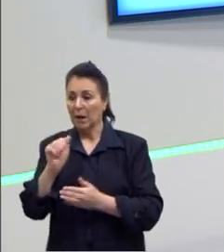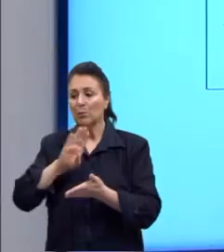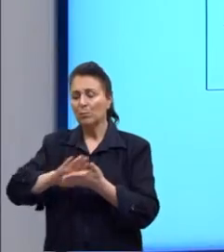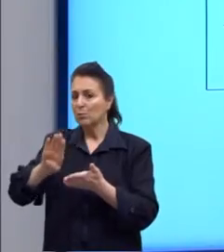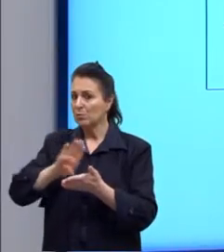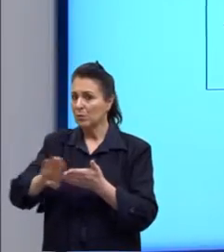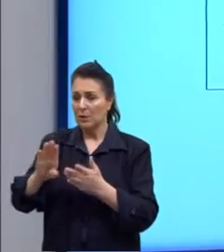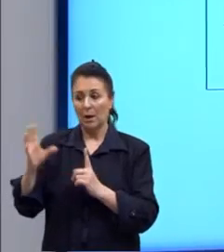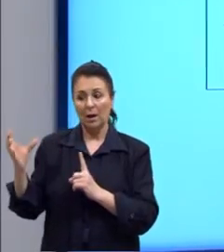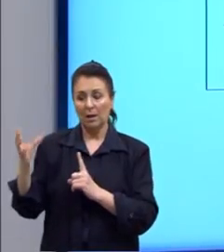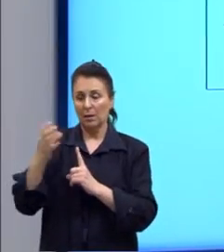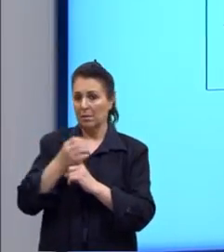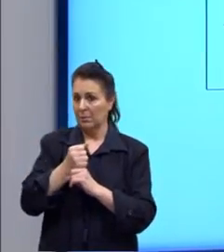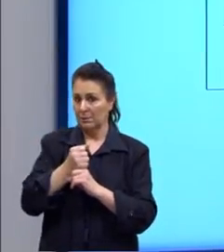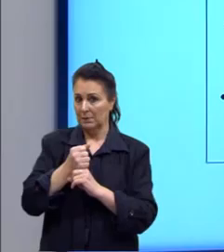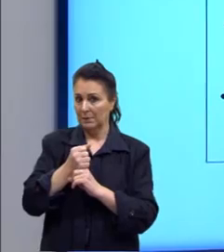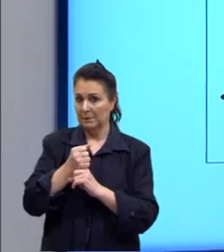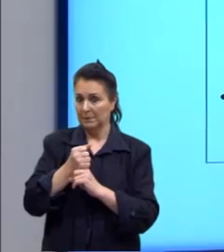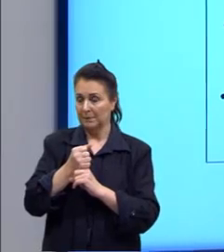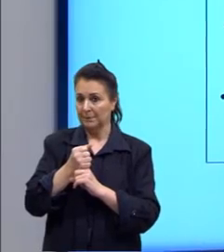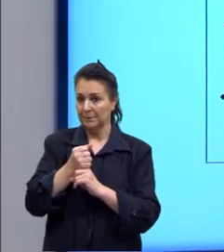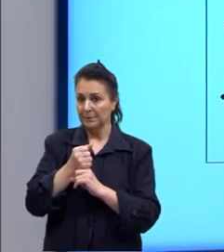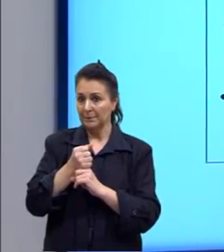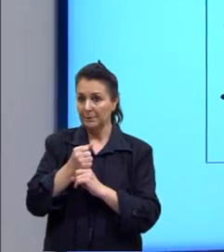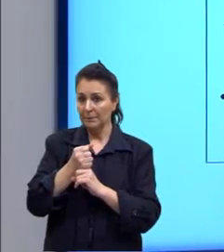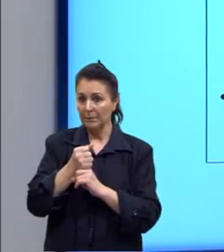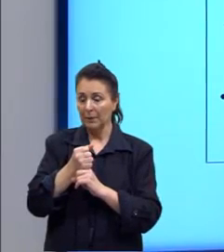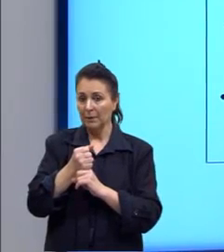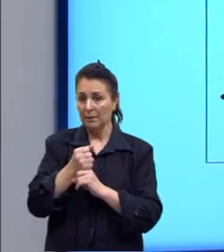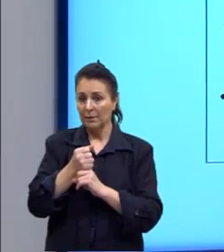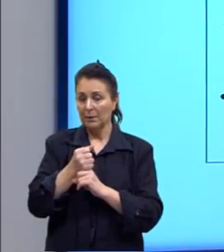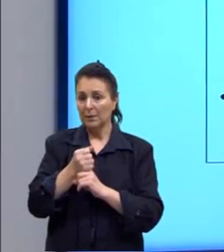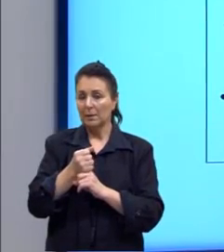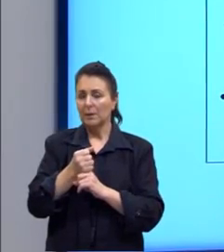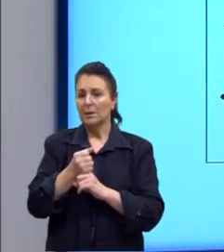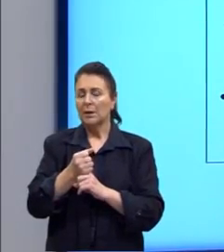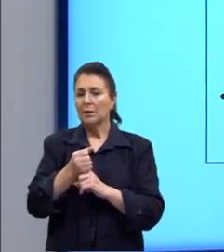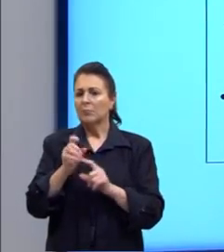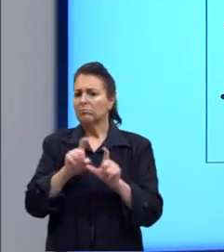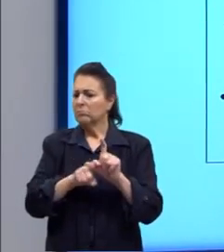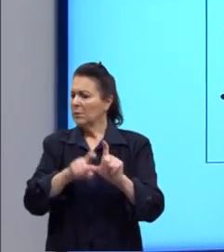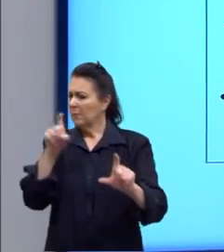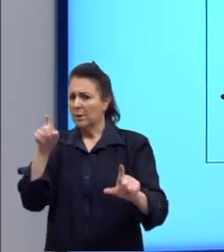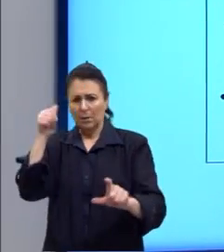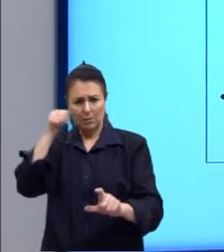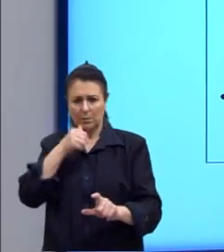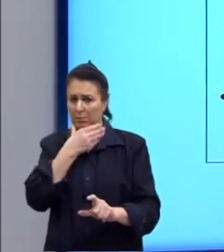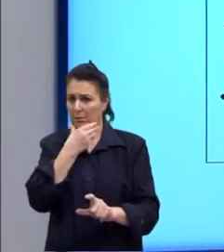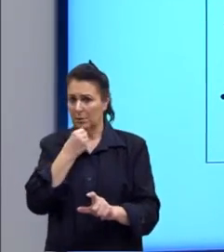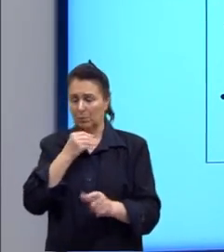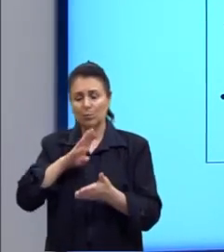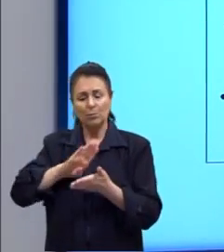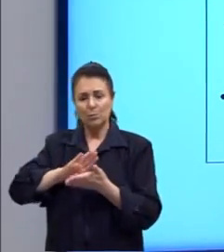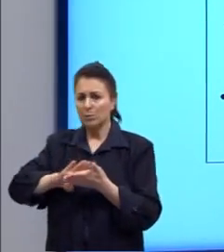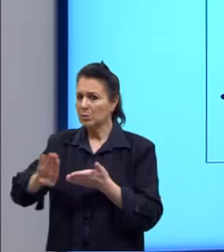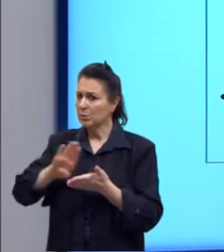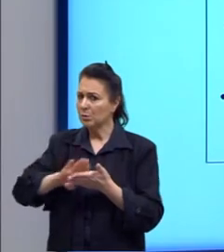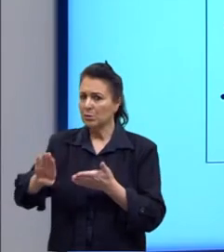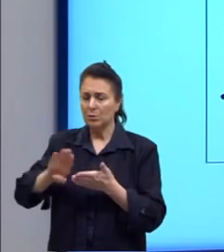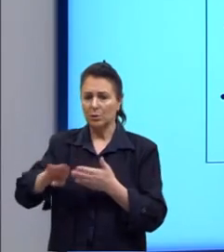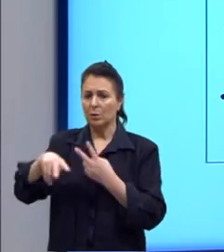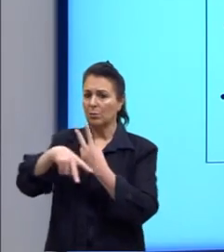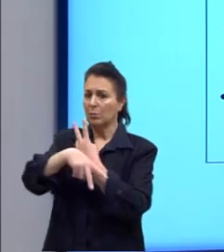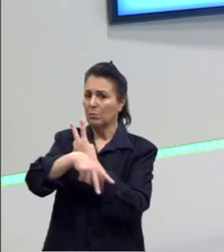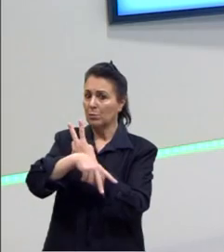que tem essa dominância bom então independente do sexo Então tu já exclui ligada ao